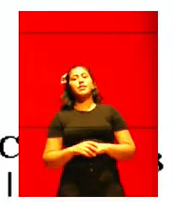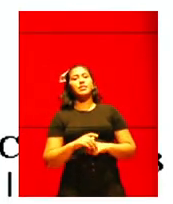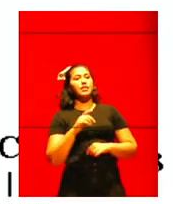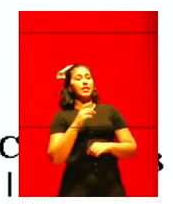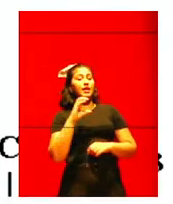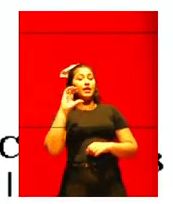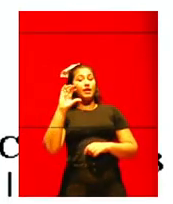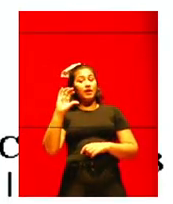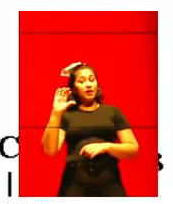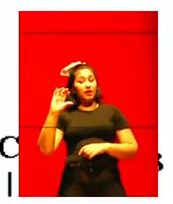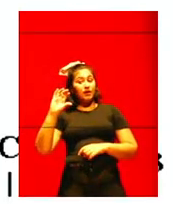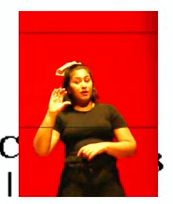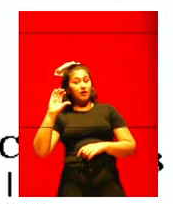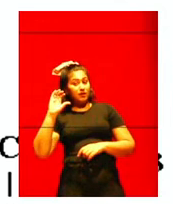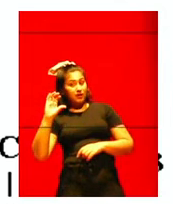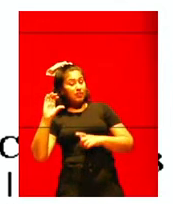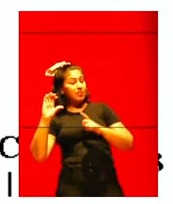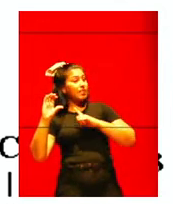faz quantas ligações?